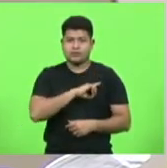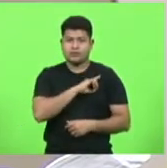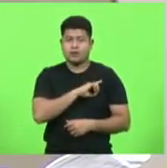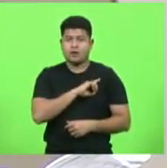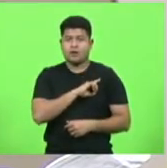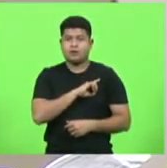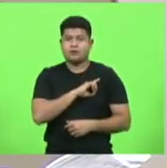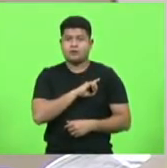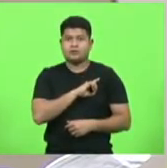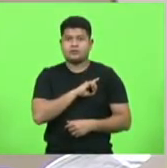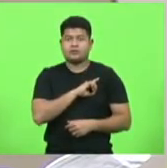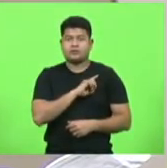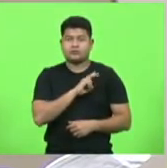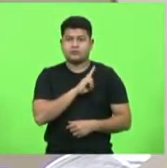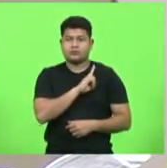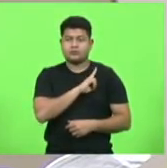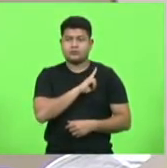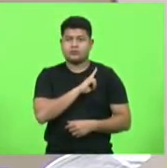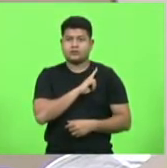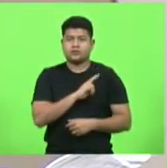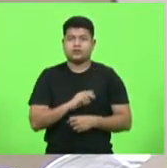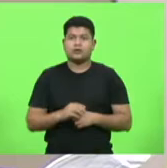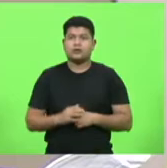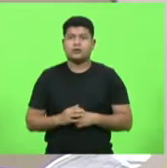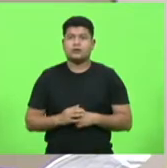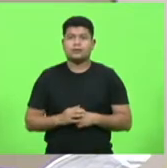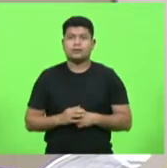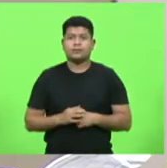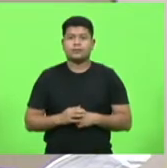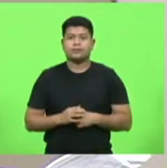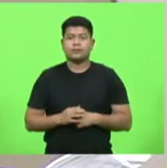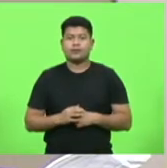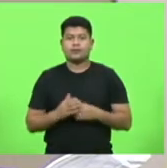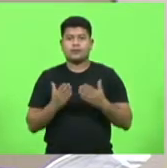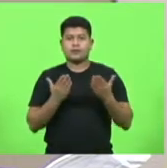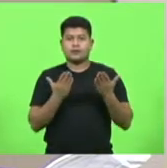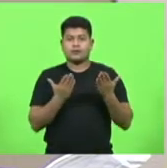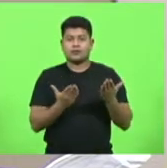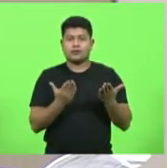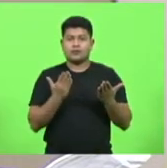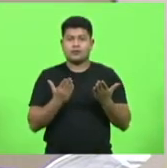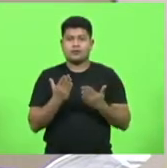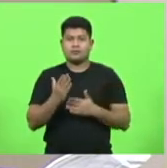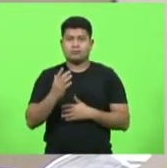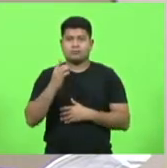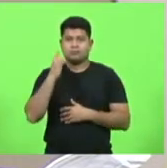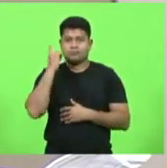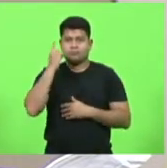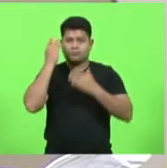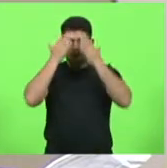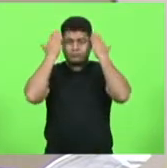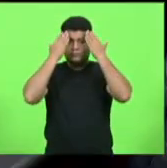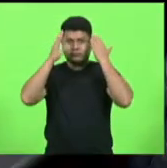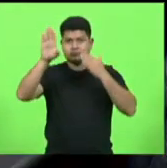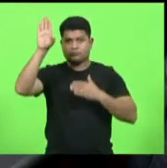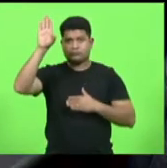Presidente. Com a palavra, deputado José Milton Schaefer. Você está numa dinâmica aí que